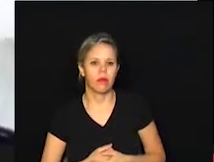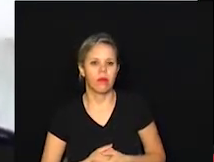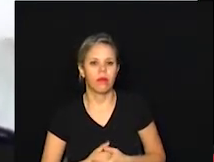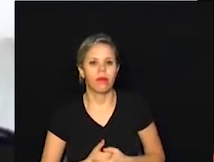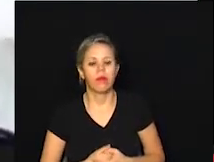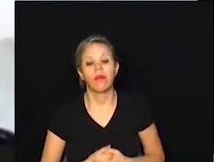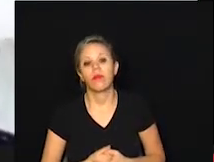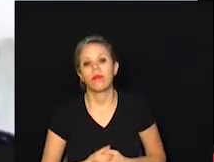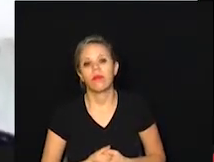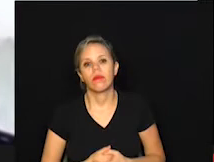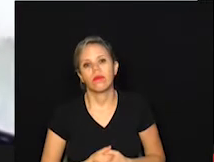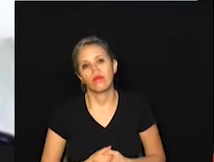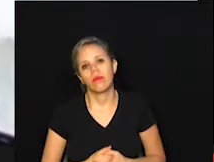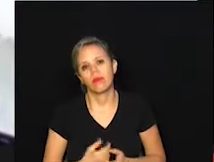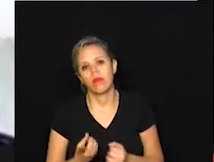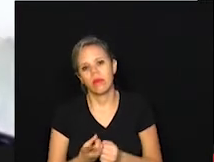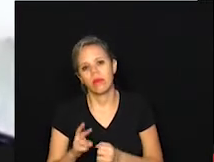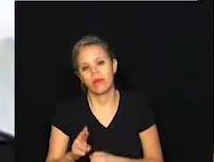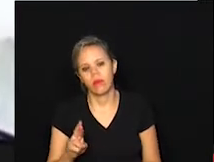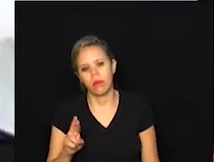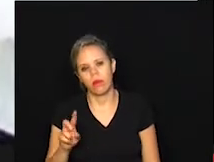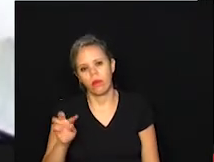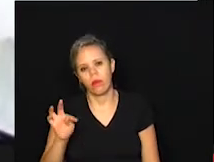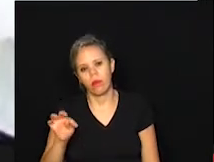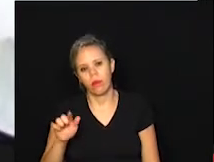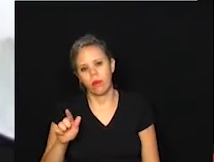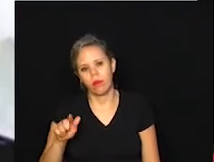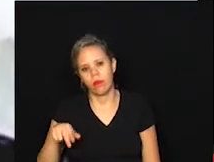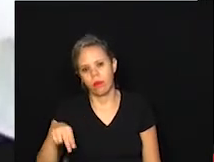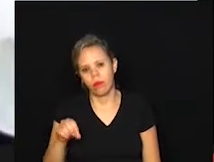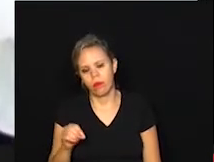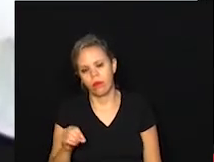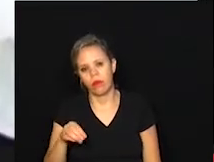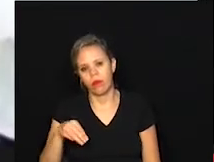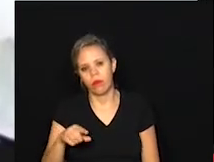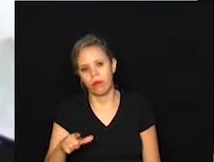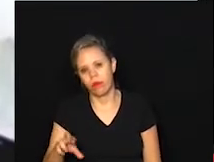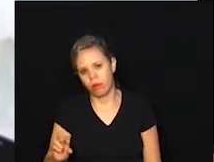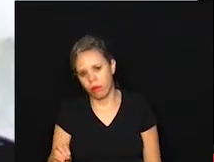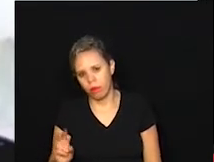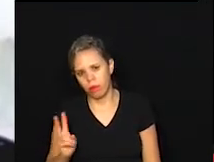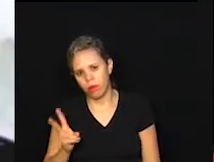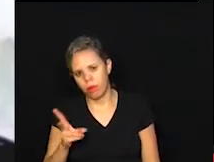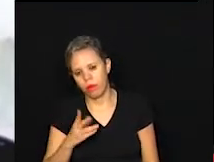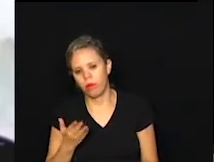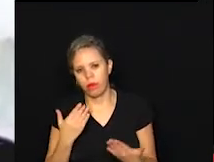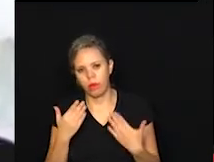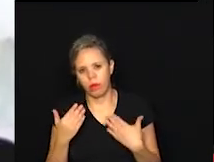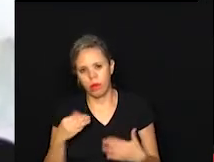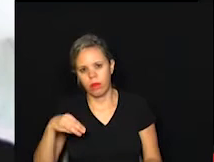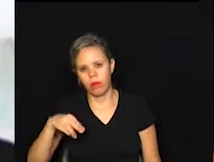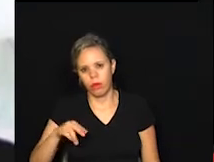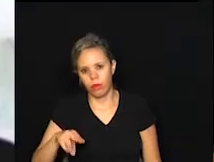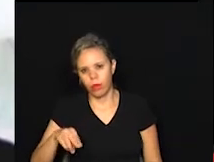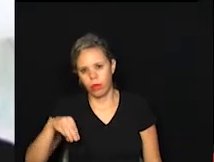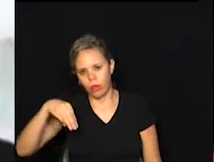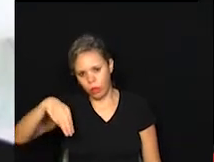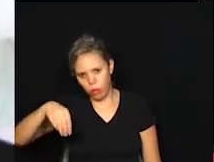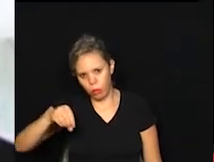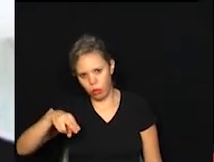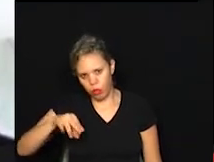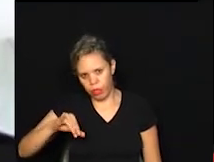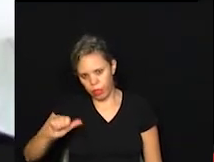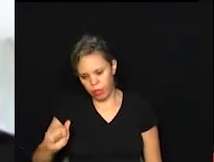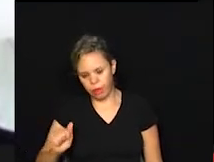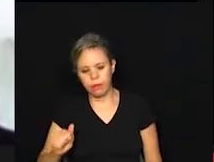o Max, o doutor Tagino, o Marcelo Rezende, com quem eu sempre tenho falado, a Mônica, que eu já trabalhei